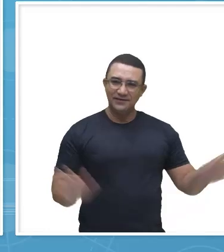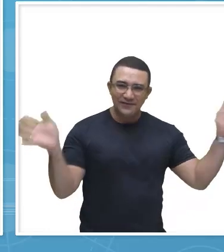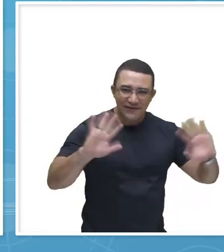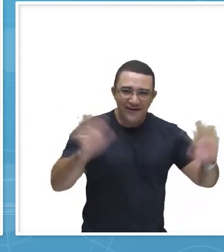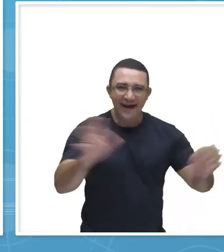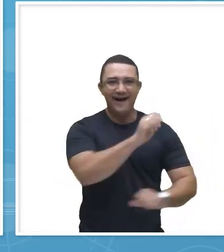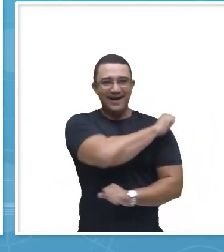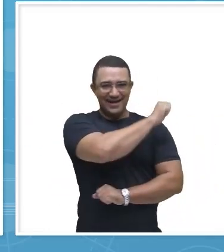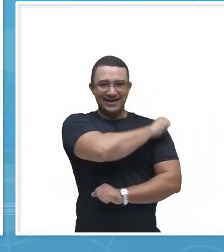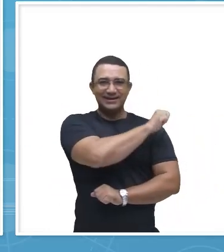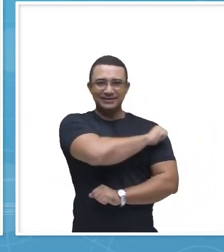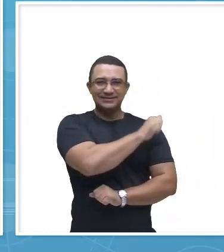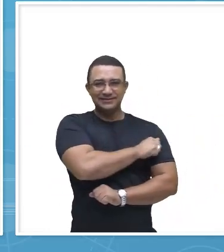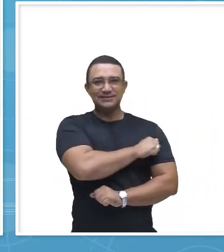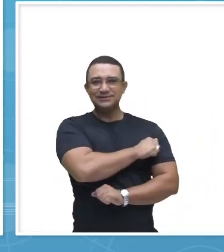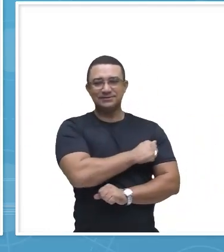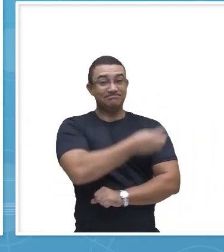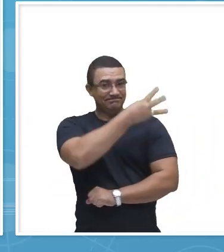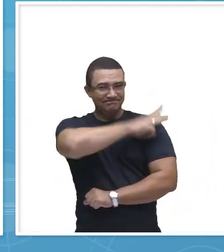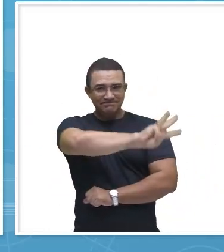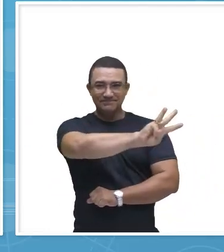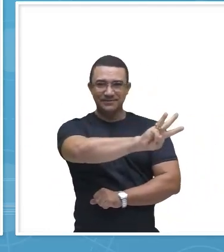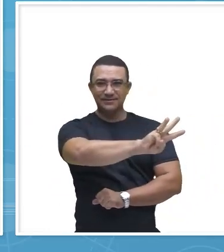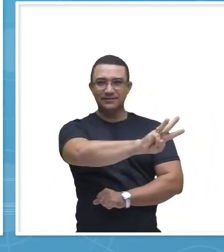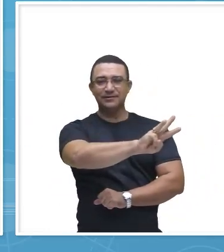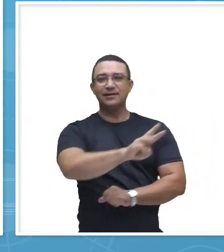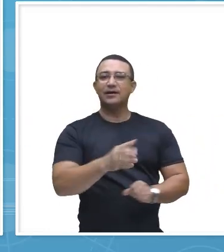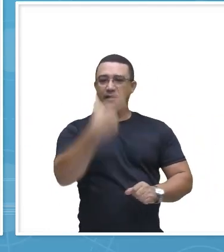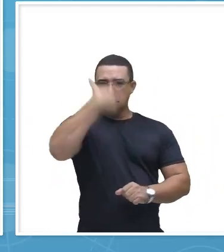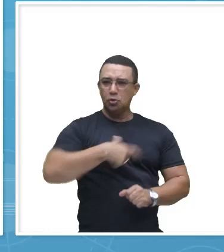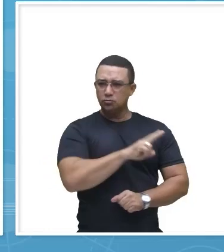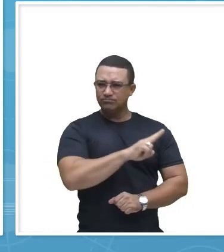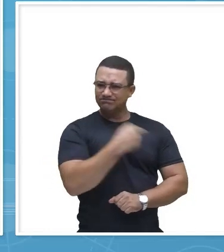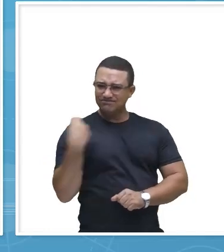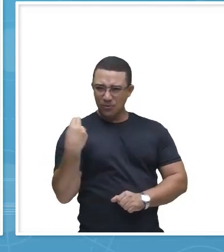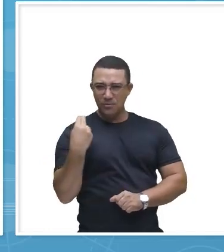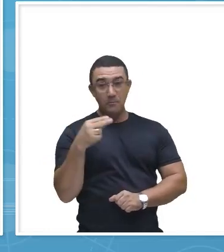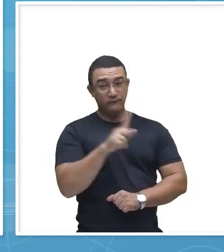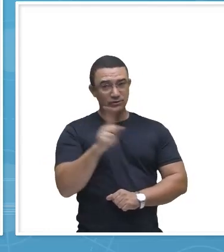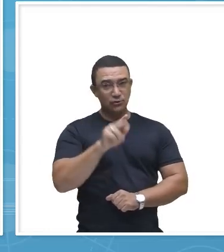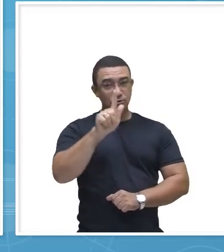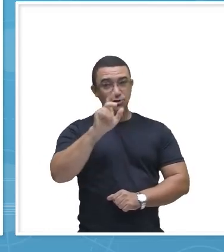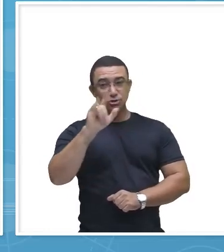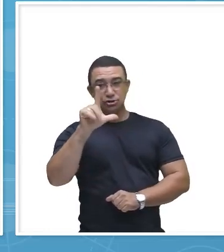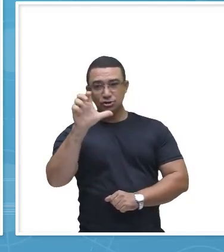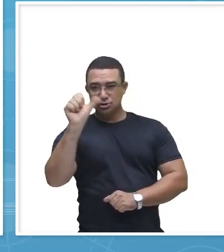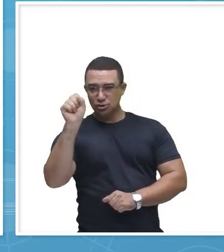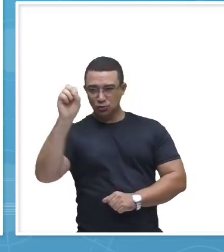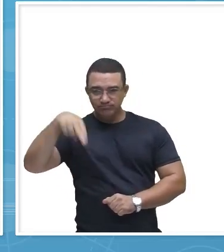Olá, alunos do nosso ensino fundamental. O nome é professor Gilson Dias e a nossa disciplina é a disciplina